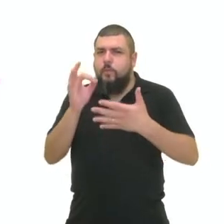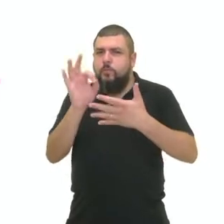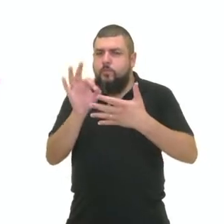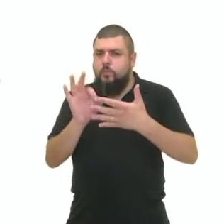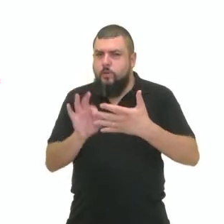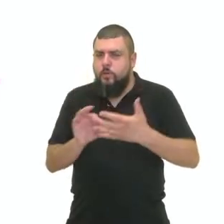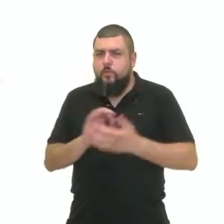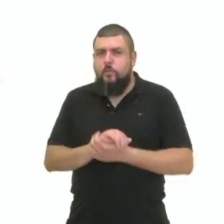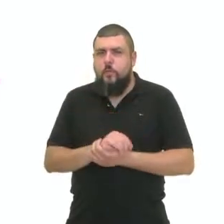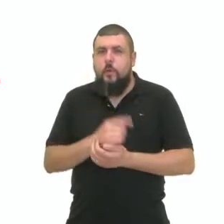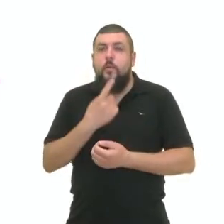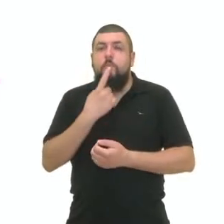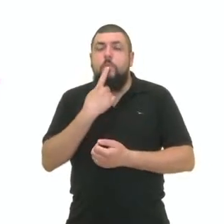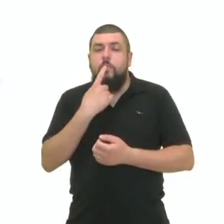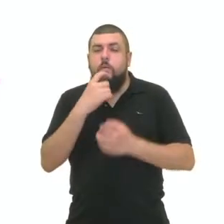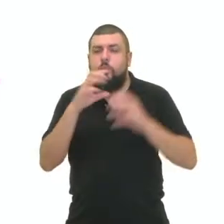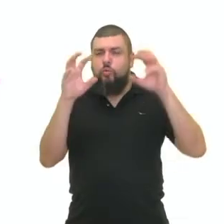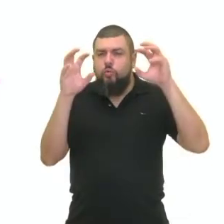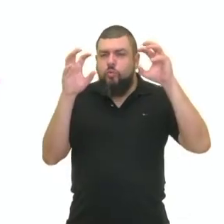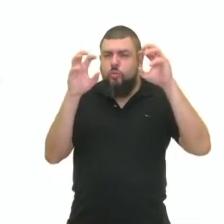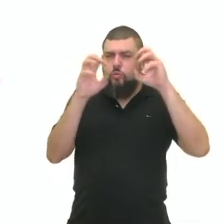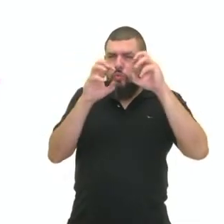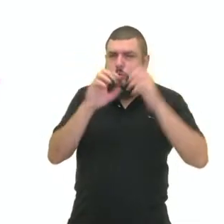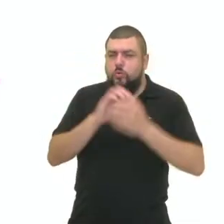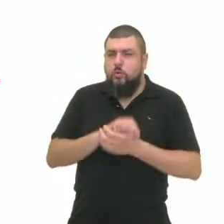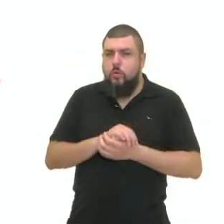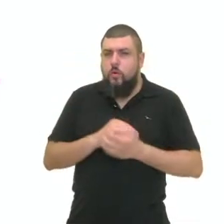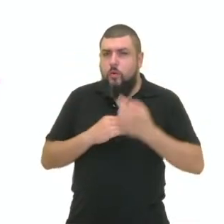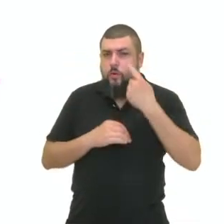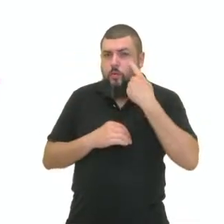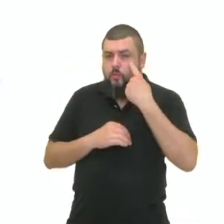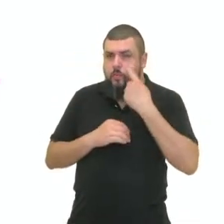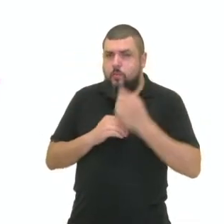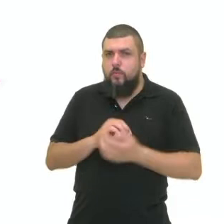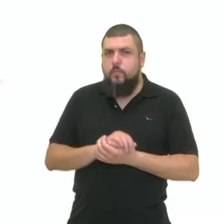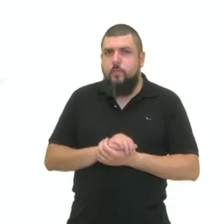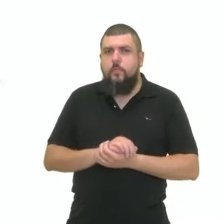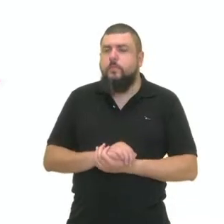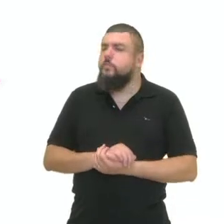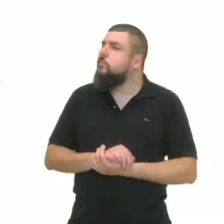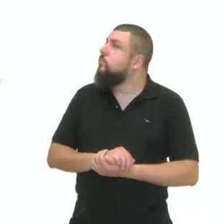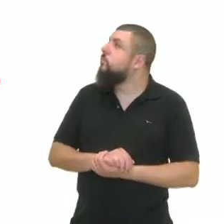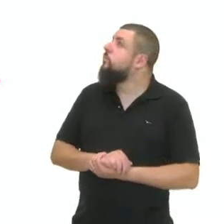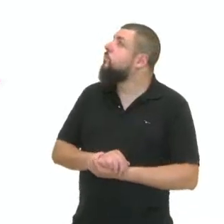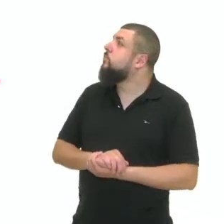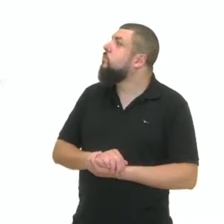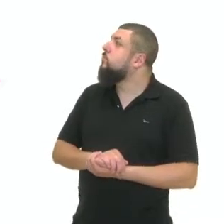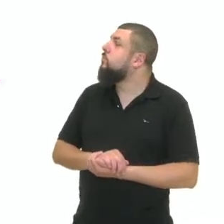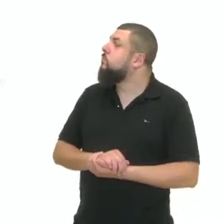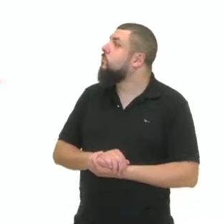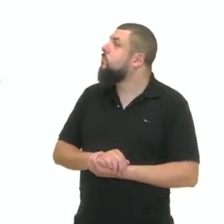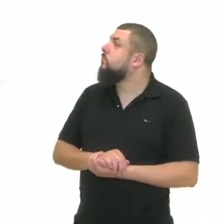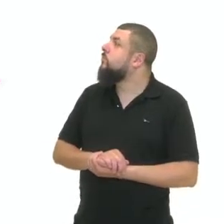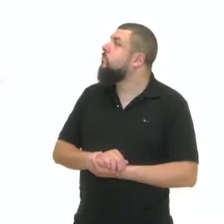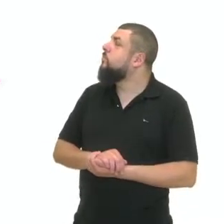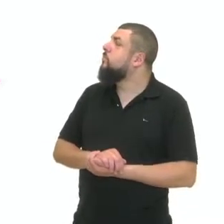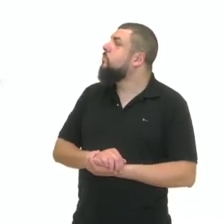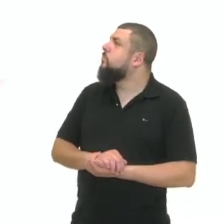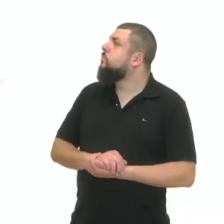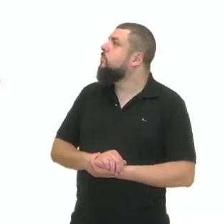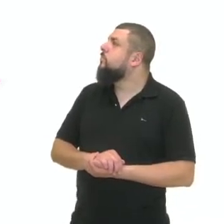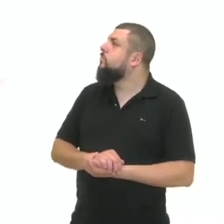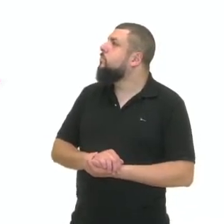no vermelho mais escuro, eu coloquei uma das entidades mais atuantes na área social, a Associação Tio Cleobaldo,